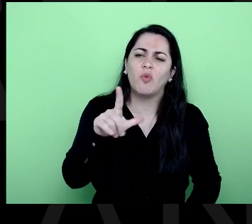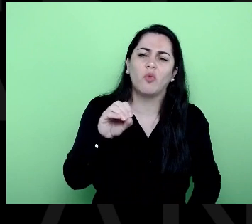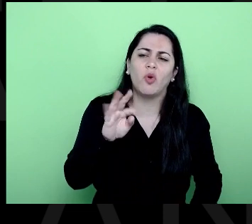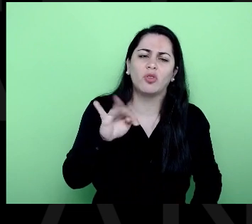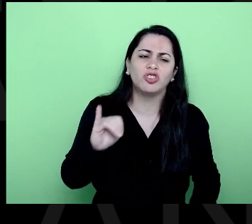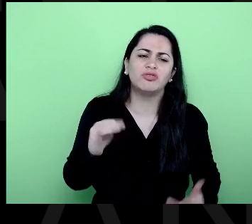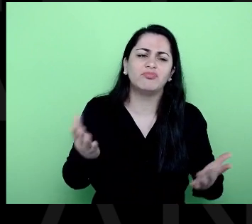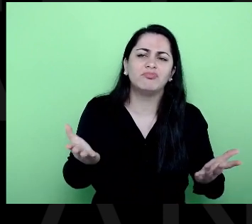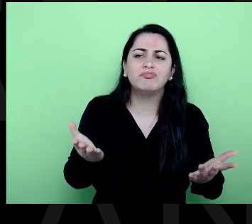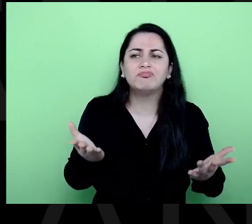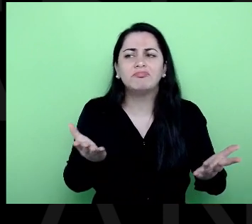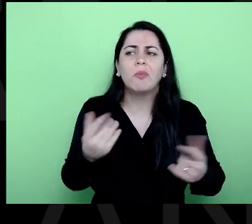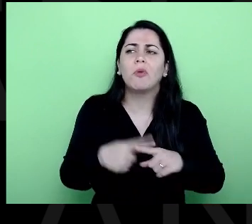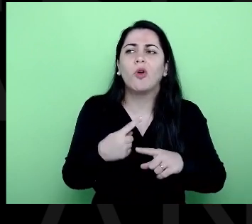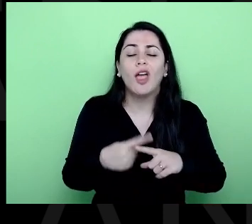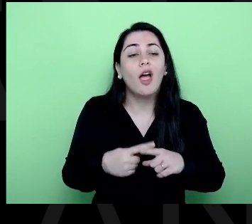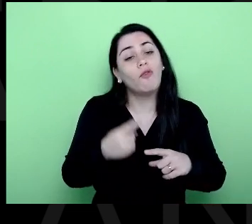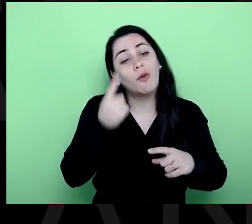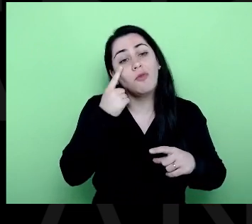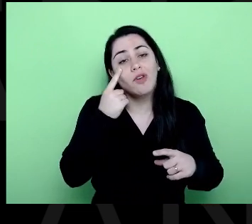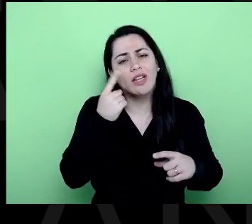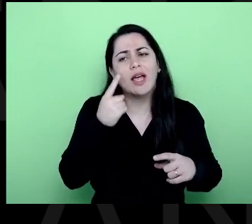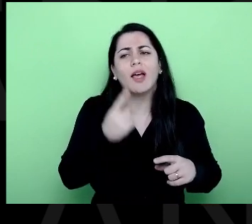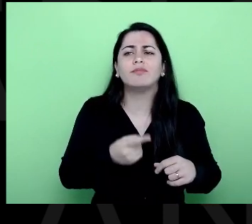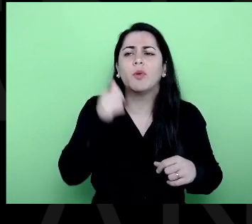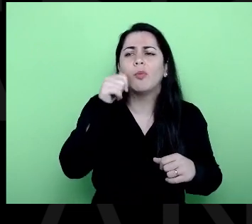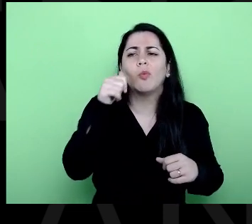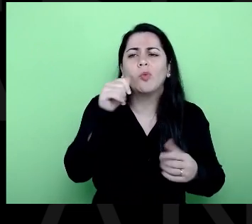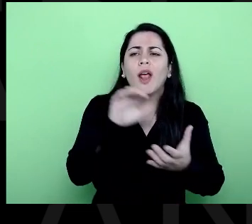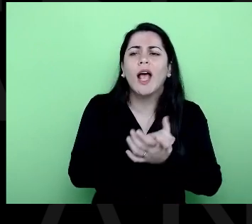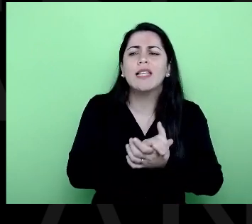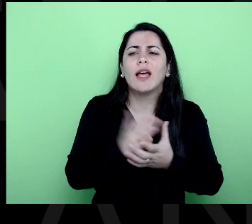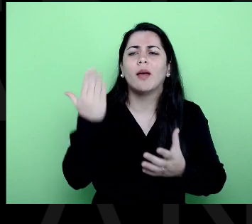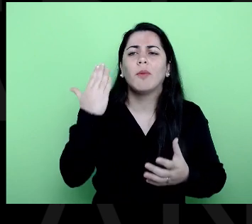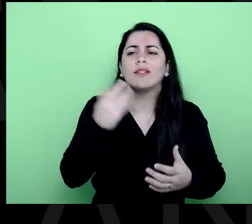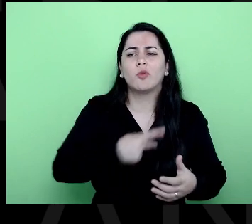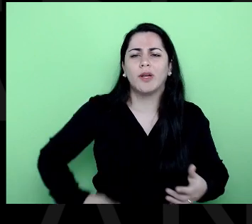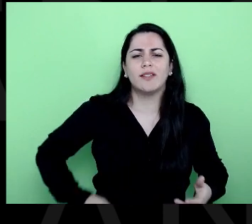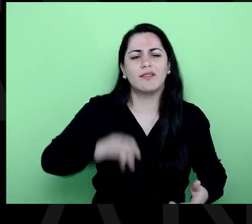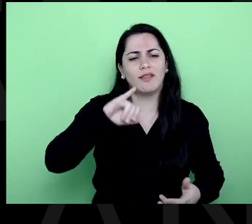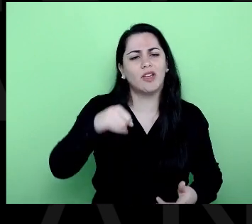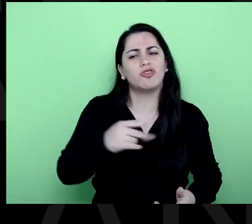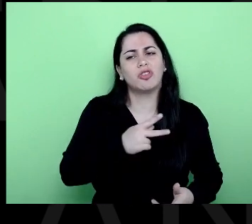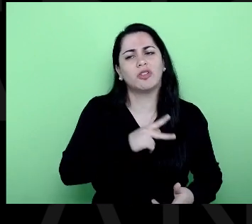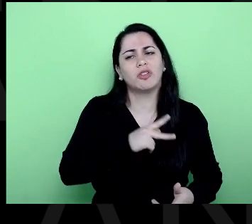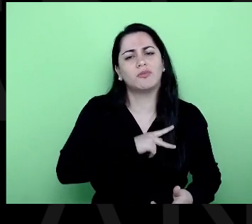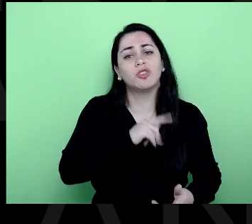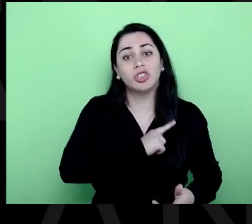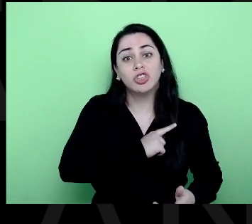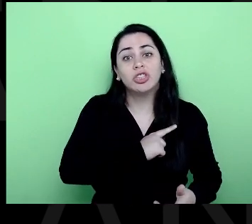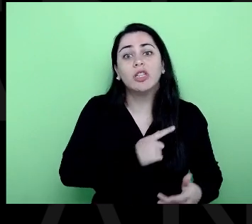então vamos ver. Mas biografia de uma primeira-dama, tal, essa é uma motivação para